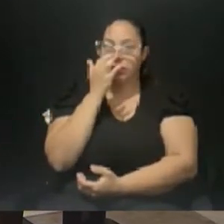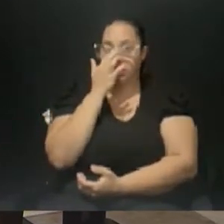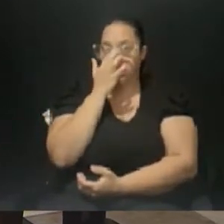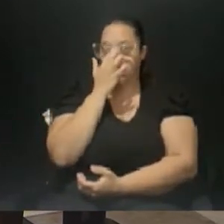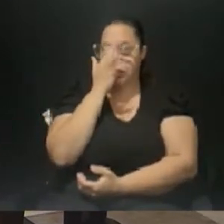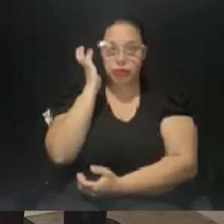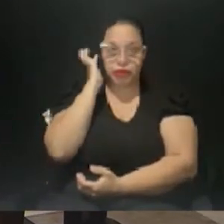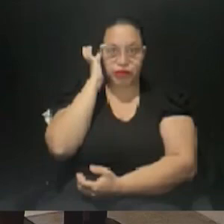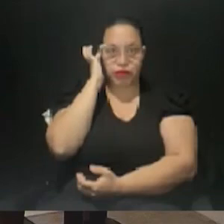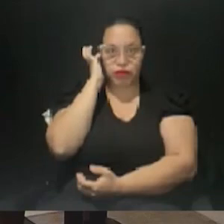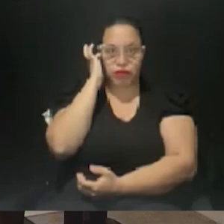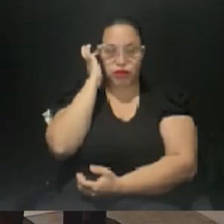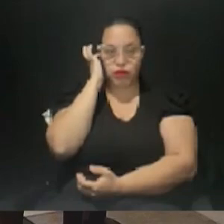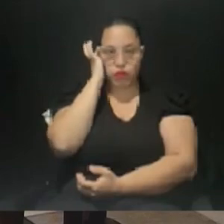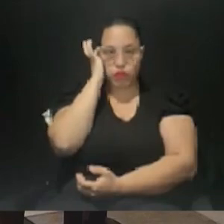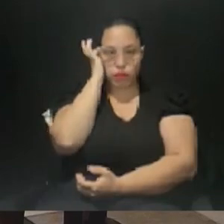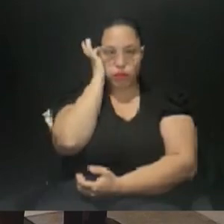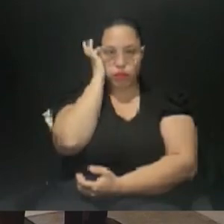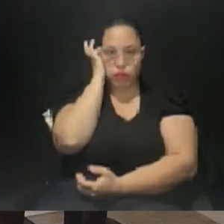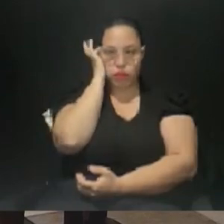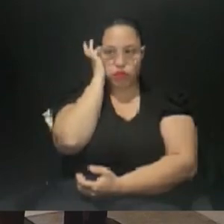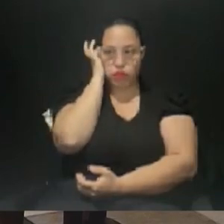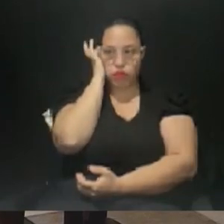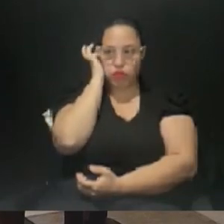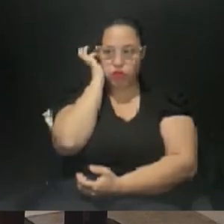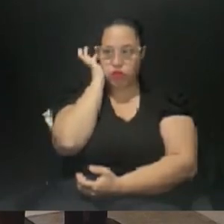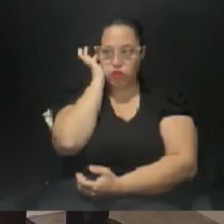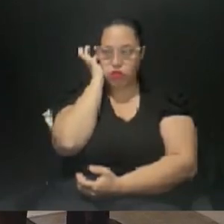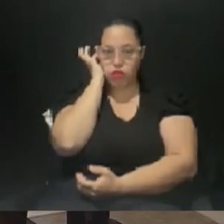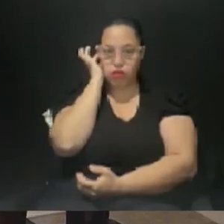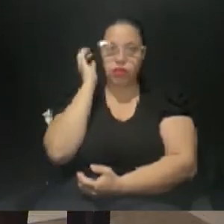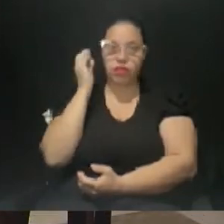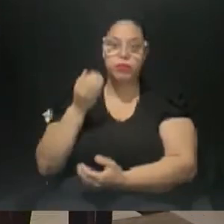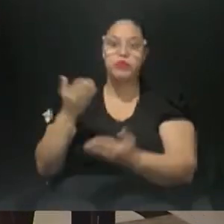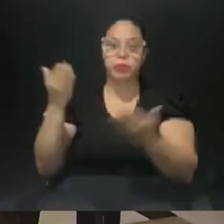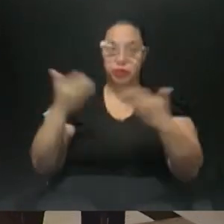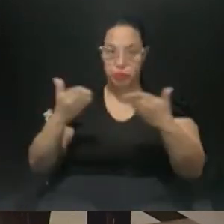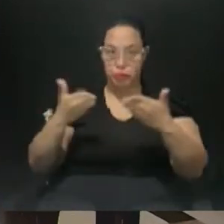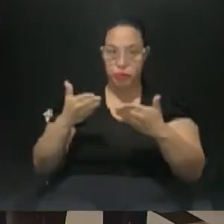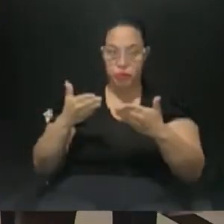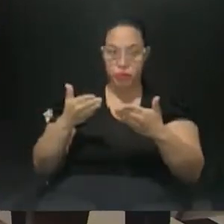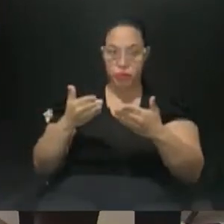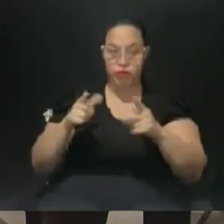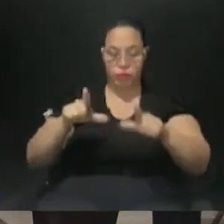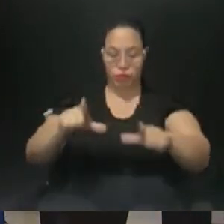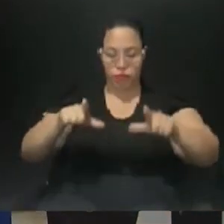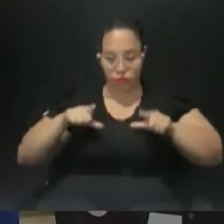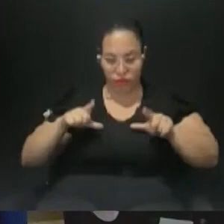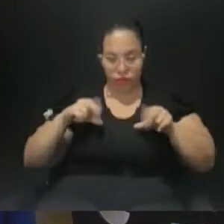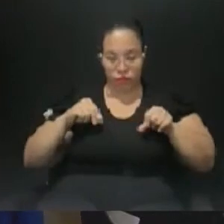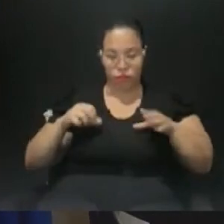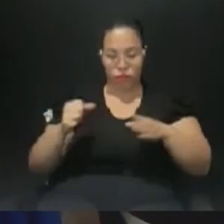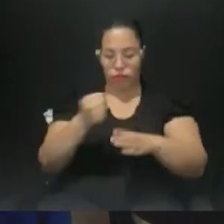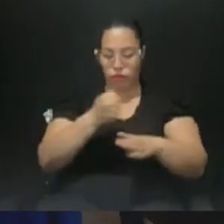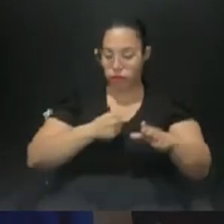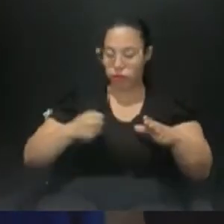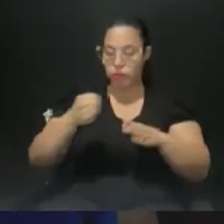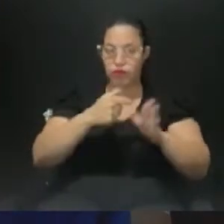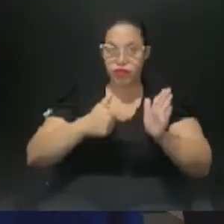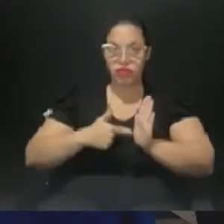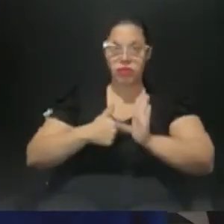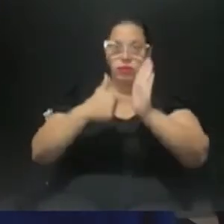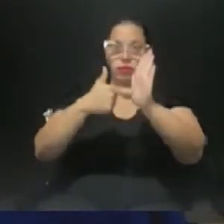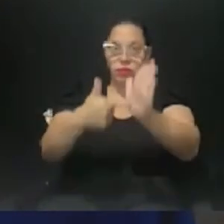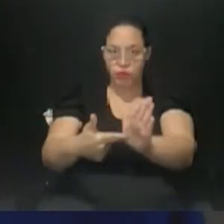Neste momento, faremos a entrega do Diploma de Mérito Gastronômico ao Faca Bar, que recebe a honraria por